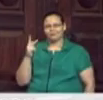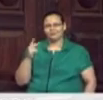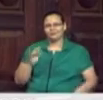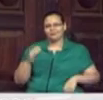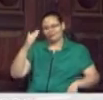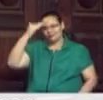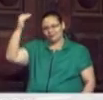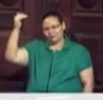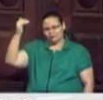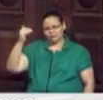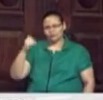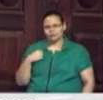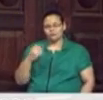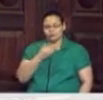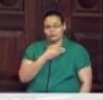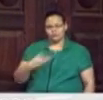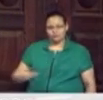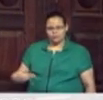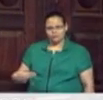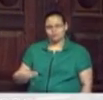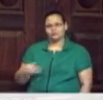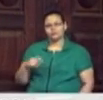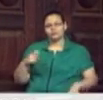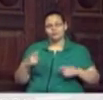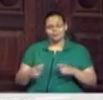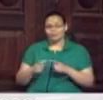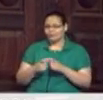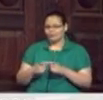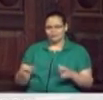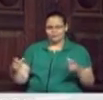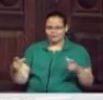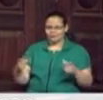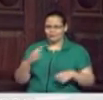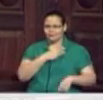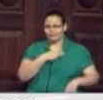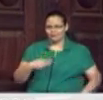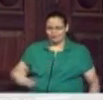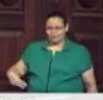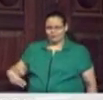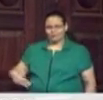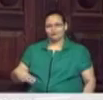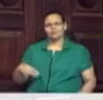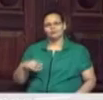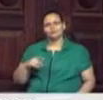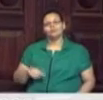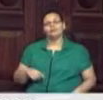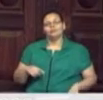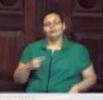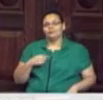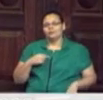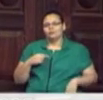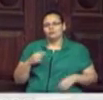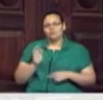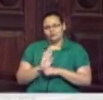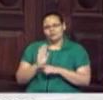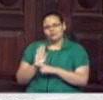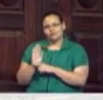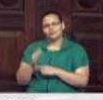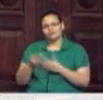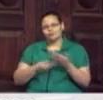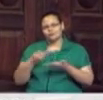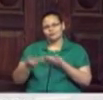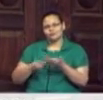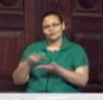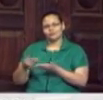humanidade. De um governo onde a maior parte dos ministros do partido do presidente